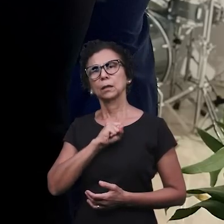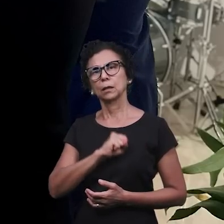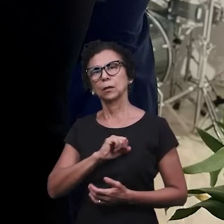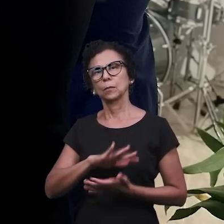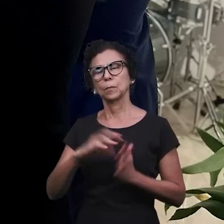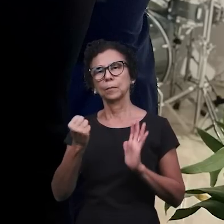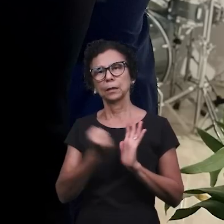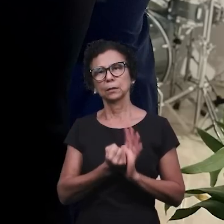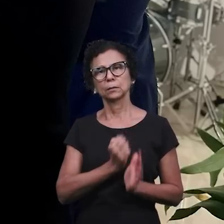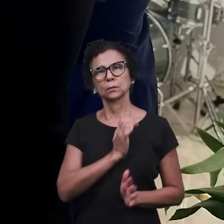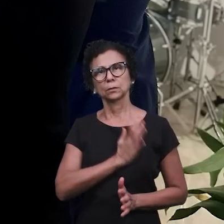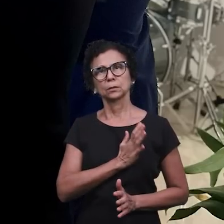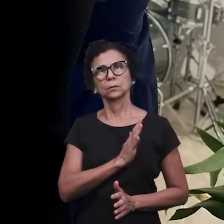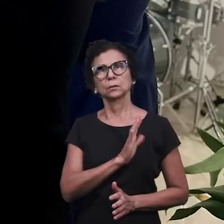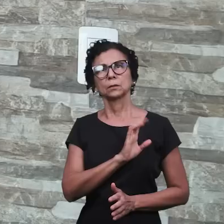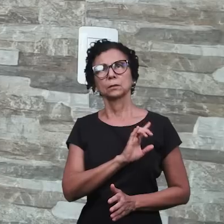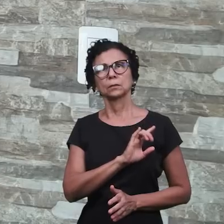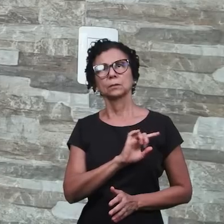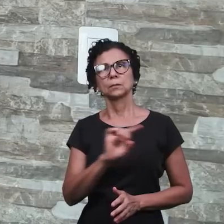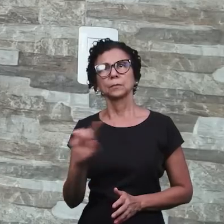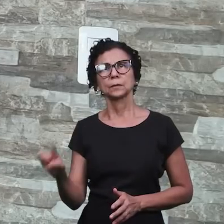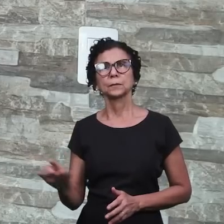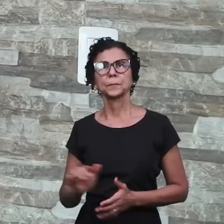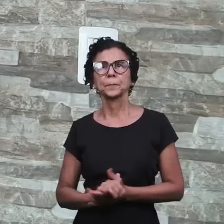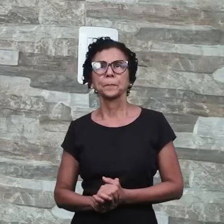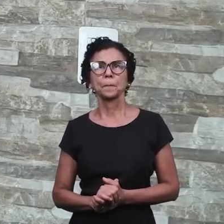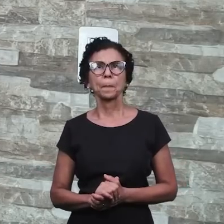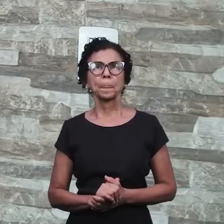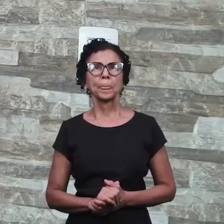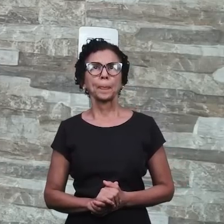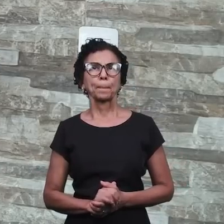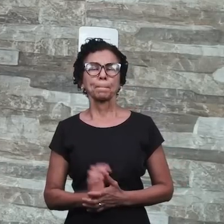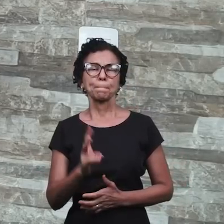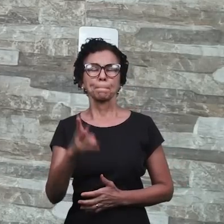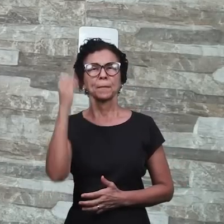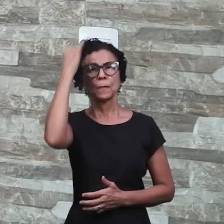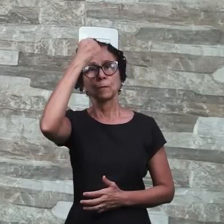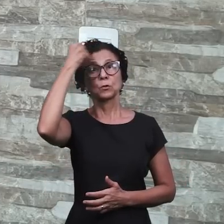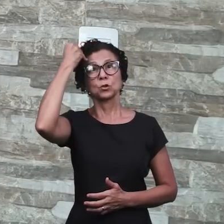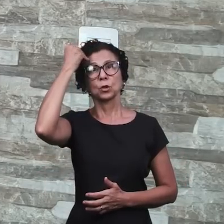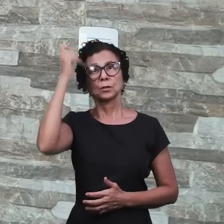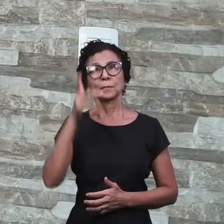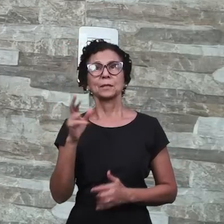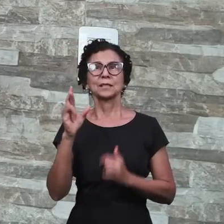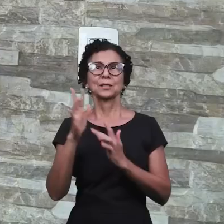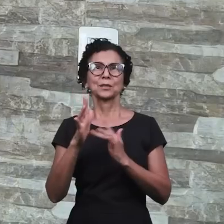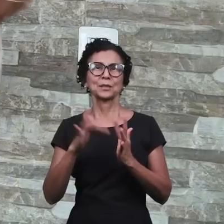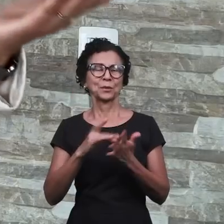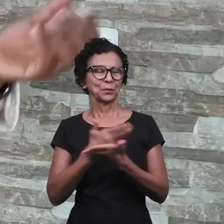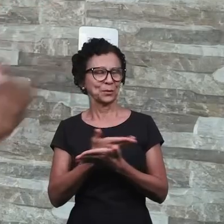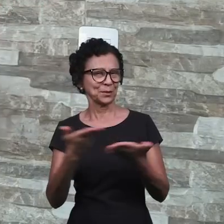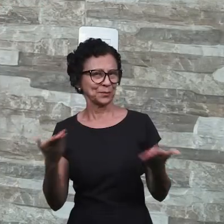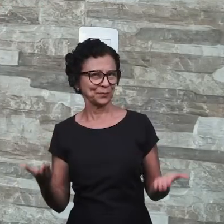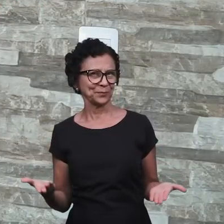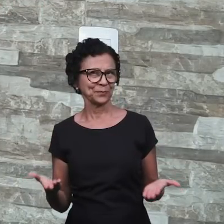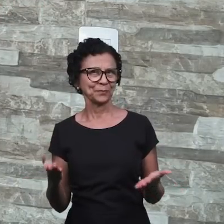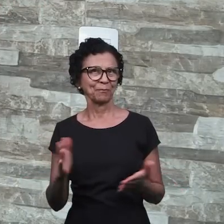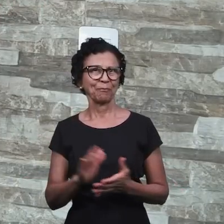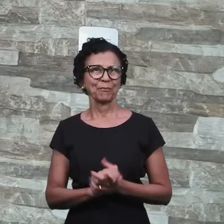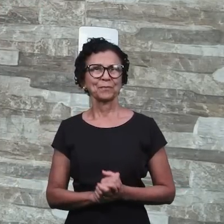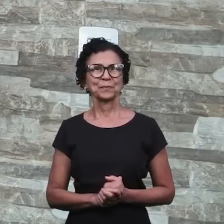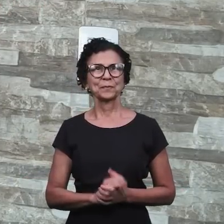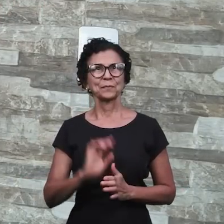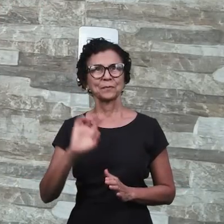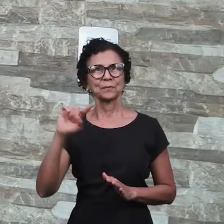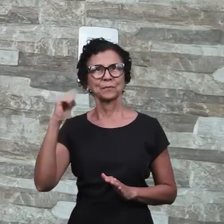significativa em todos os presentes. É todo por enquanto. Seguimos com vocês no estúdio, Jorge. A paz do Senhor Jesus para todos e